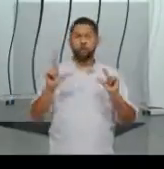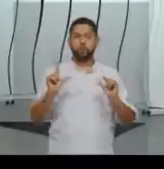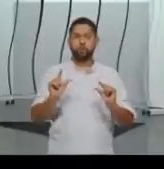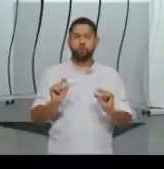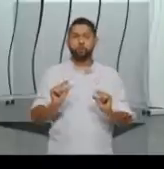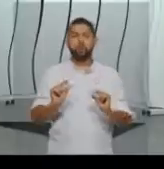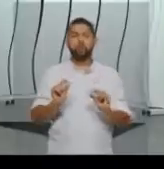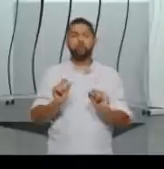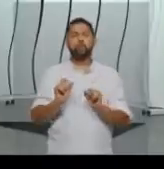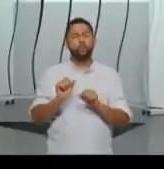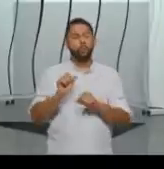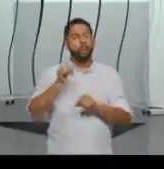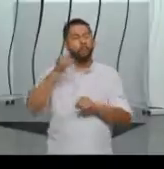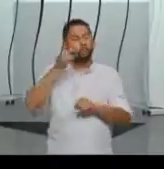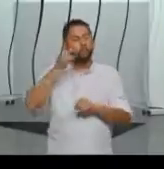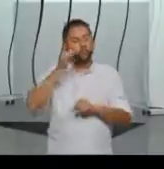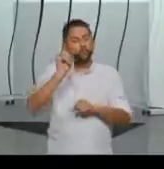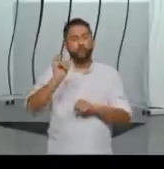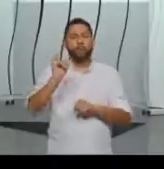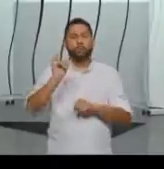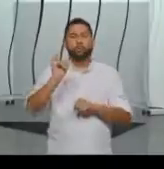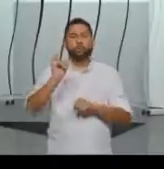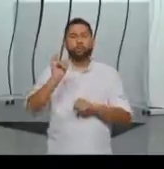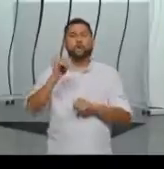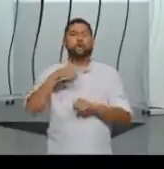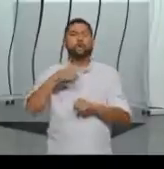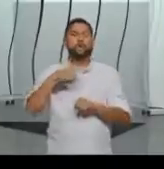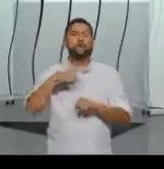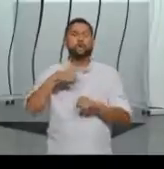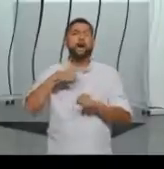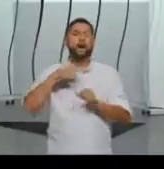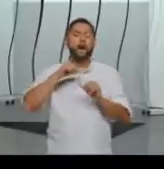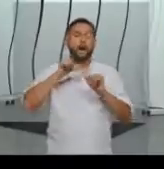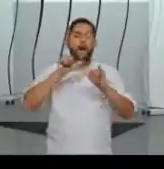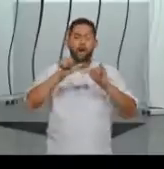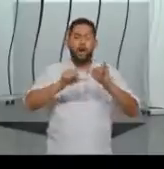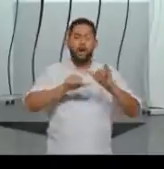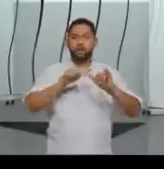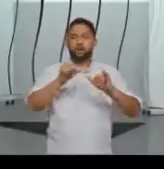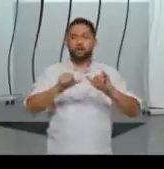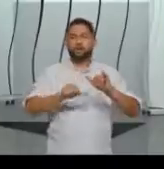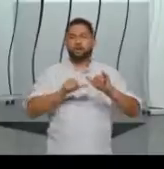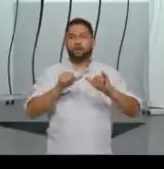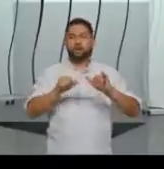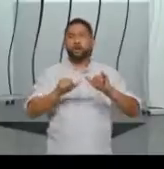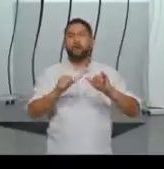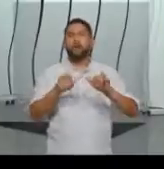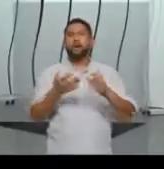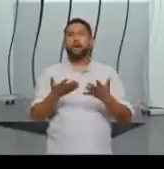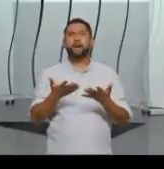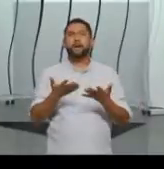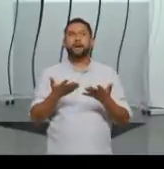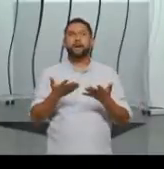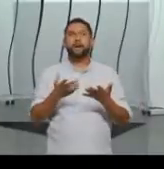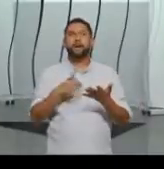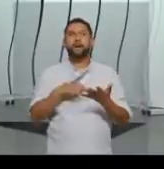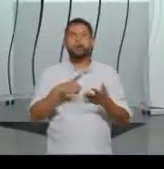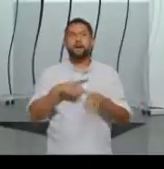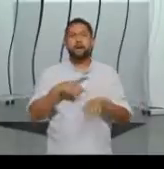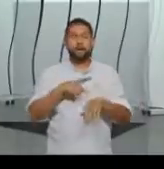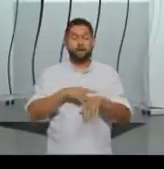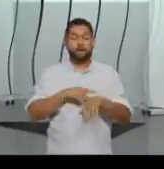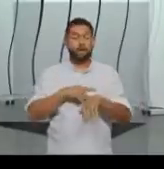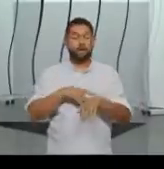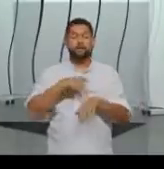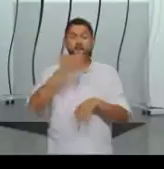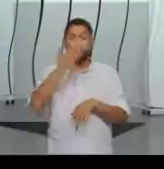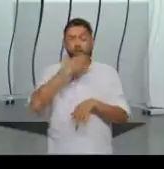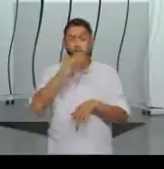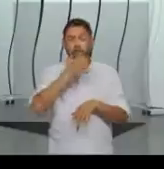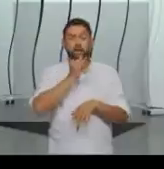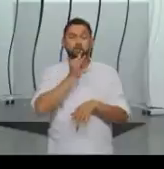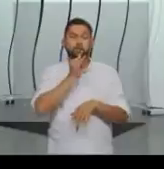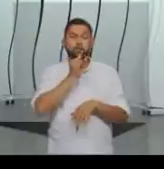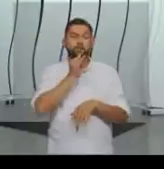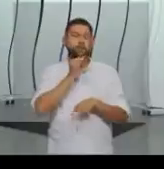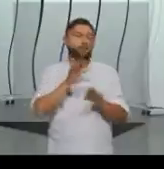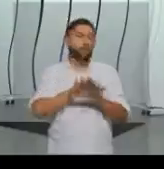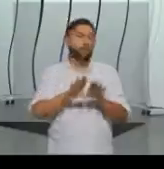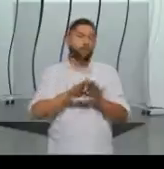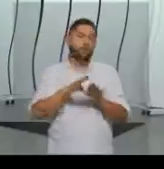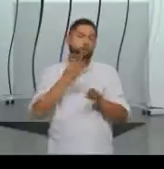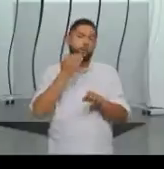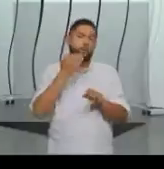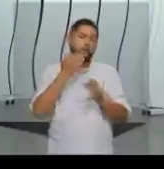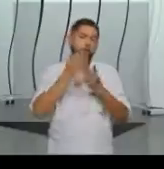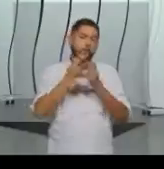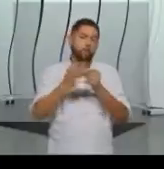quê? Inibindo justamente a reação, né, que acontece do amadurecimento das frutas, né, da degradação dos